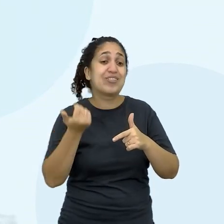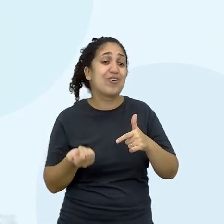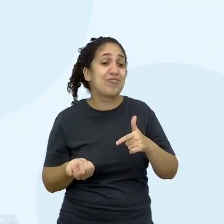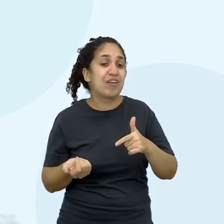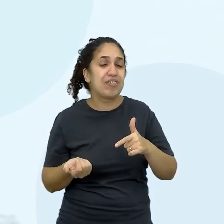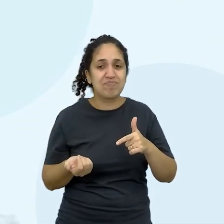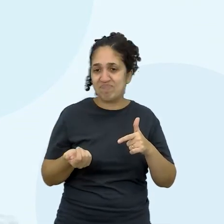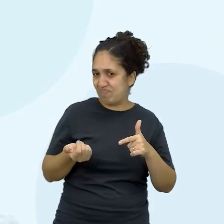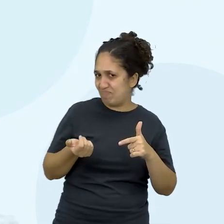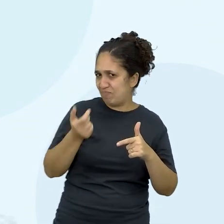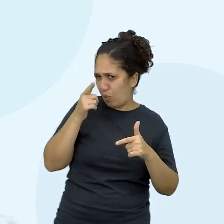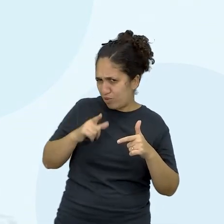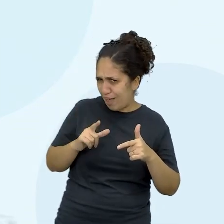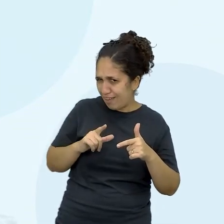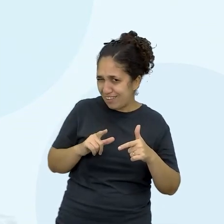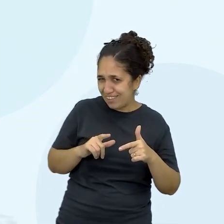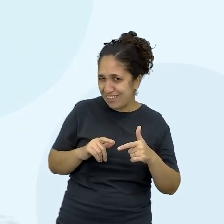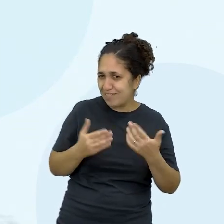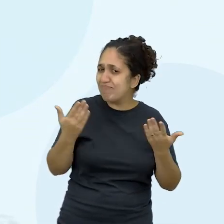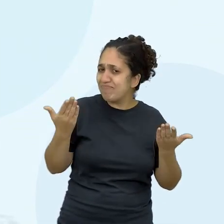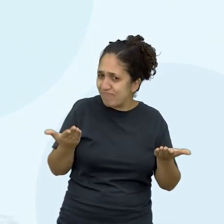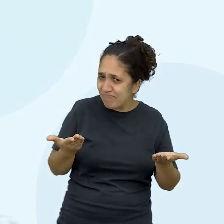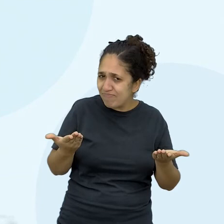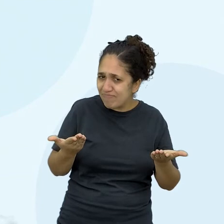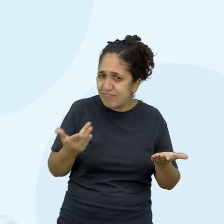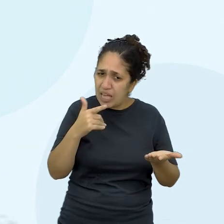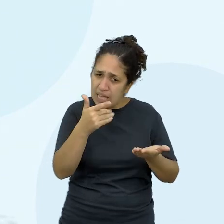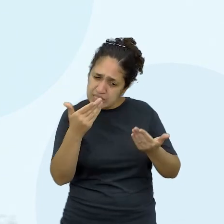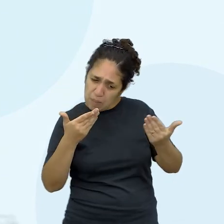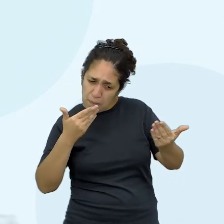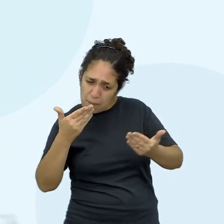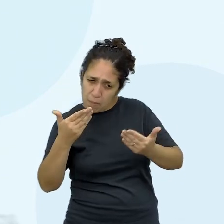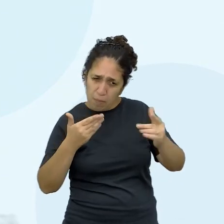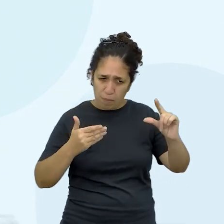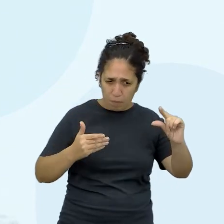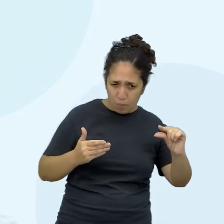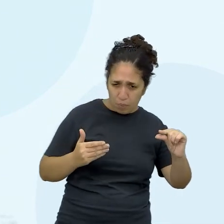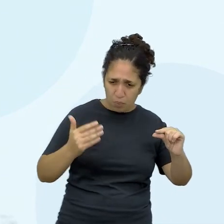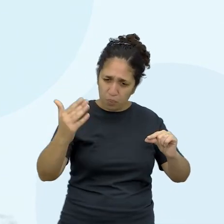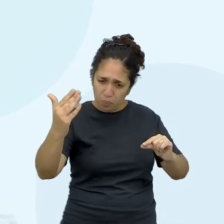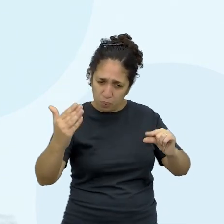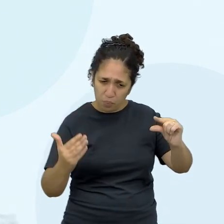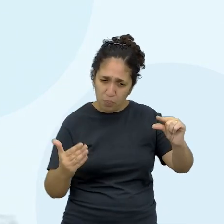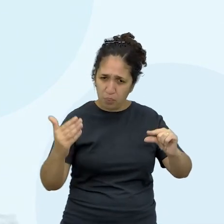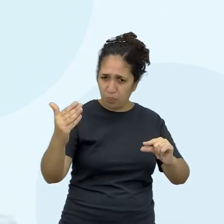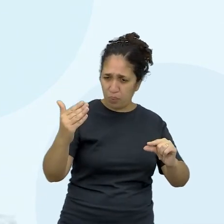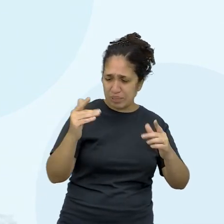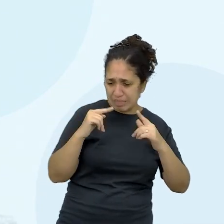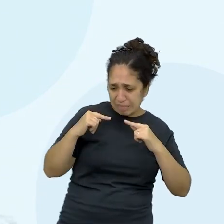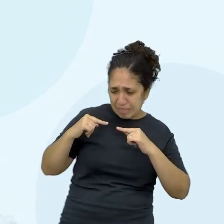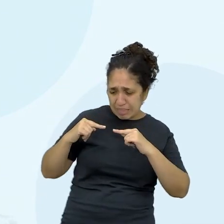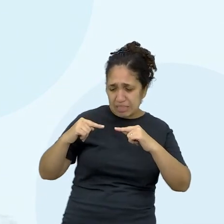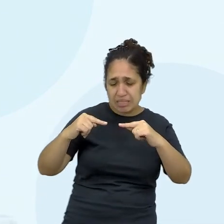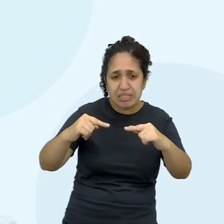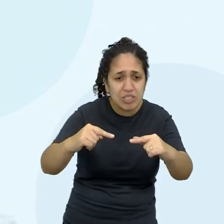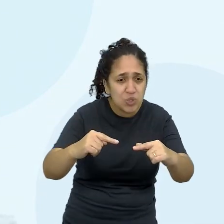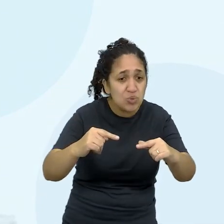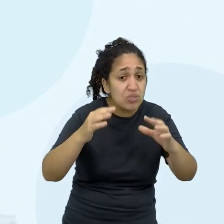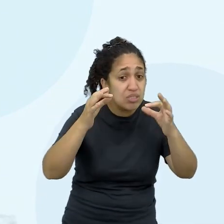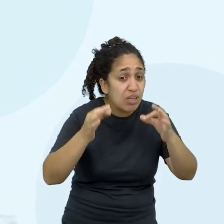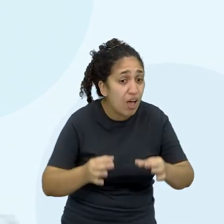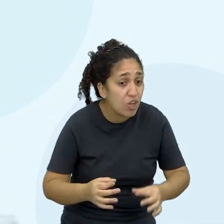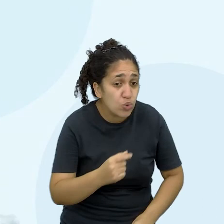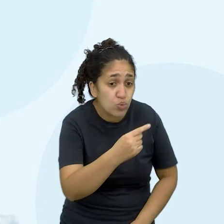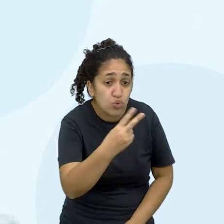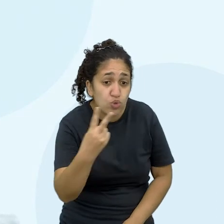de repente dá certo. Será que essa proporção de comida está seguindo a proporção que é dita de